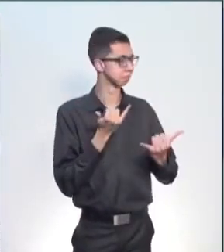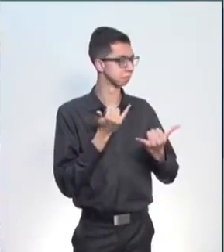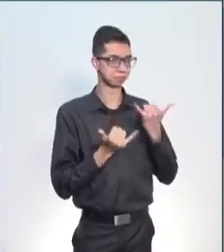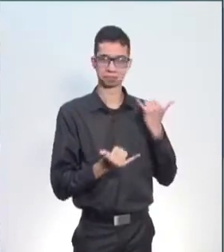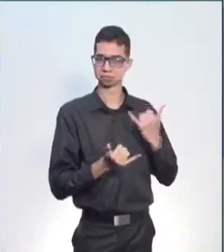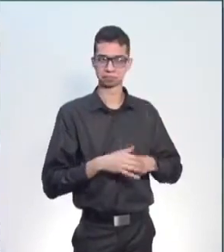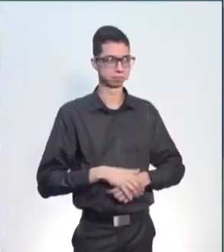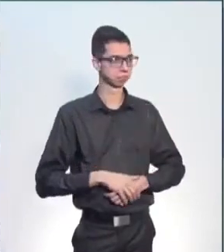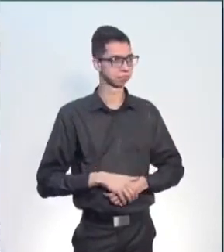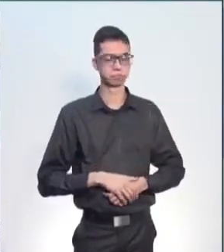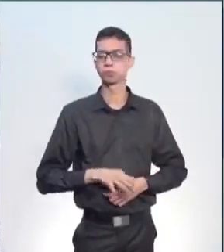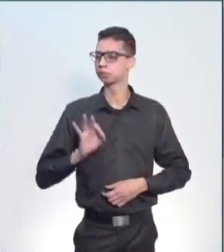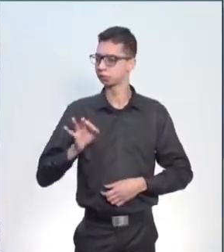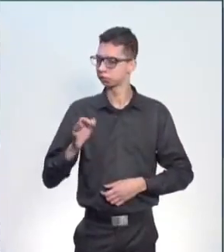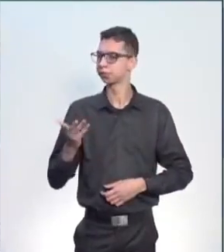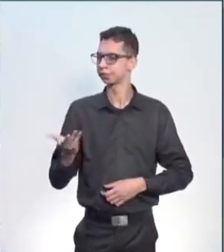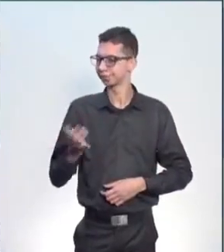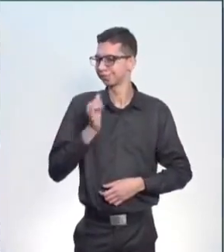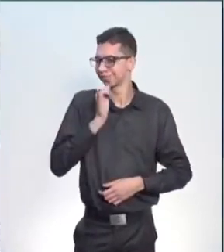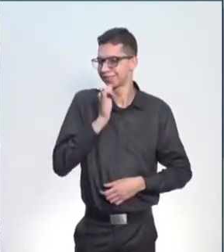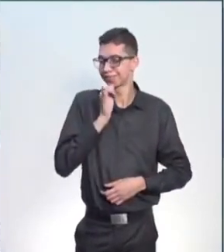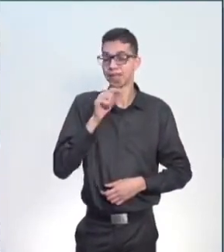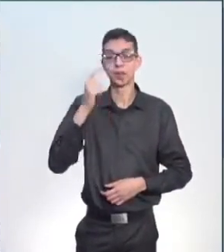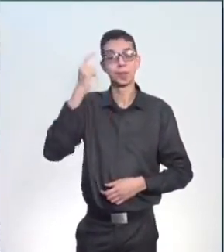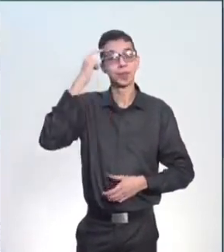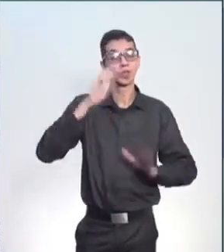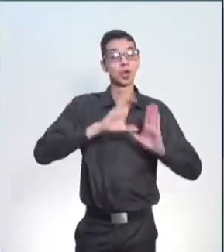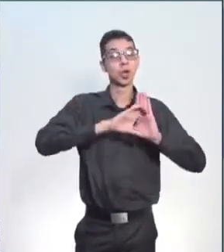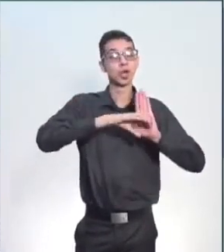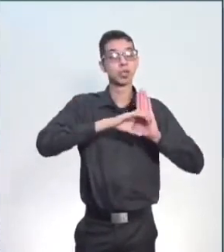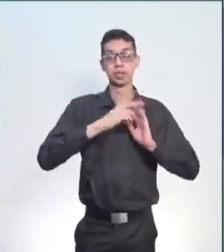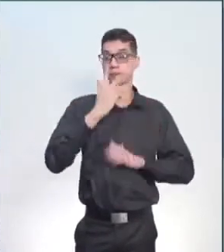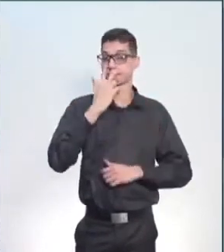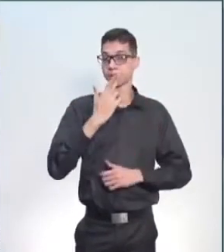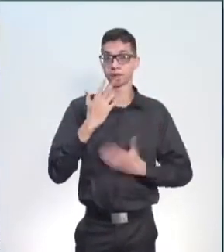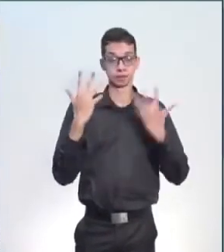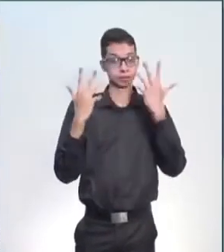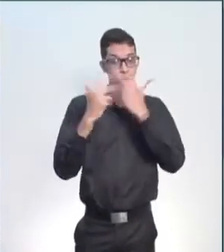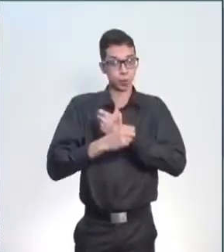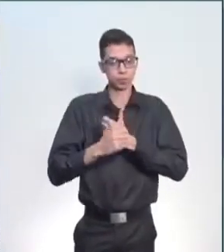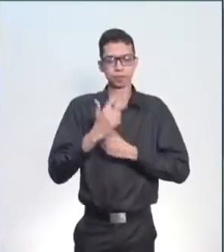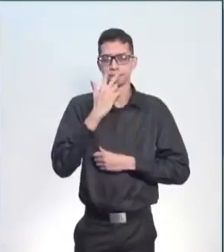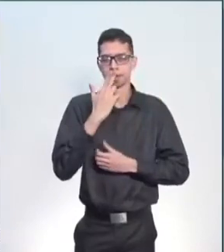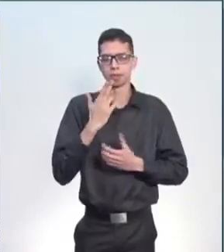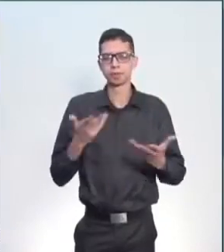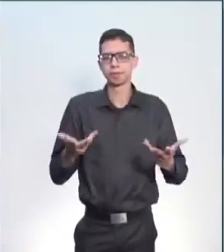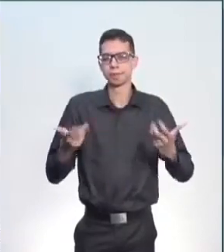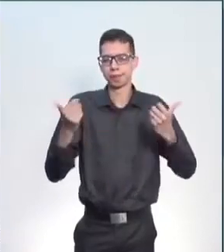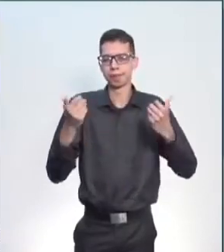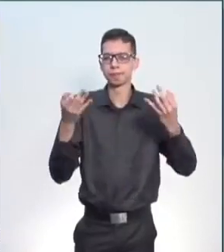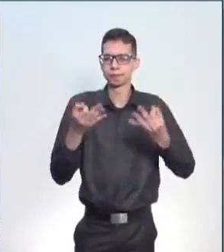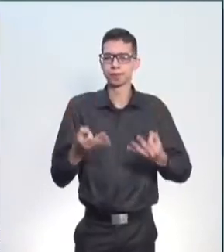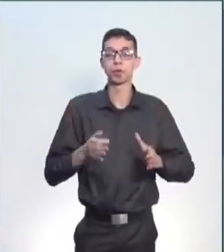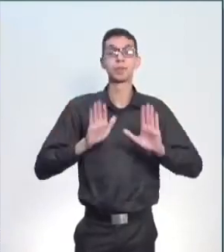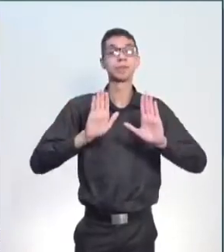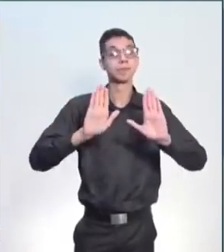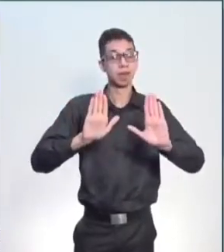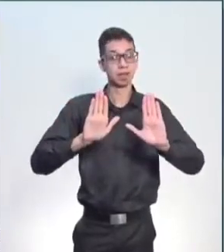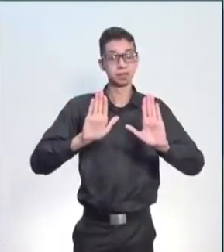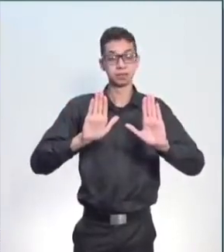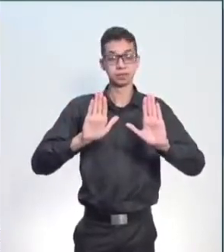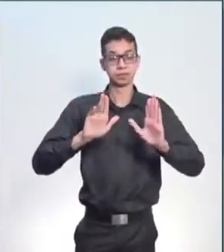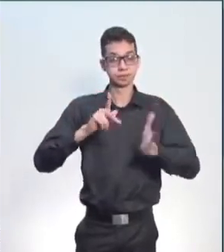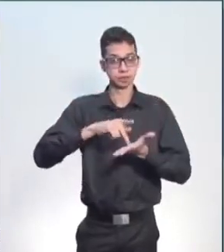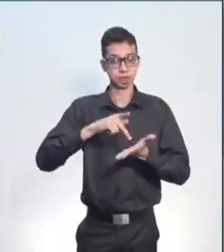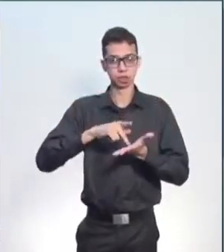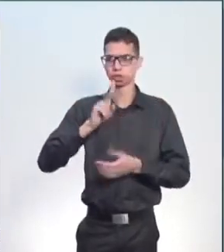não. Quando a gente pensa, por exemplo, num conceito, parece que está tudo lindo, está tudo maravilhoso, está daquele jeito. Mas quando a gente olha para